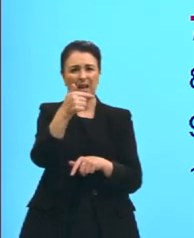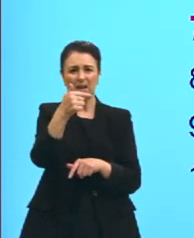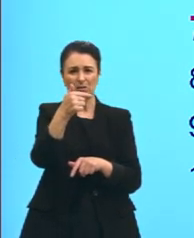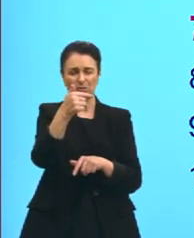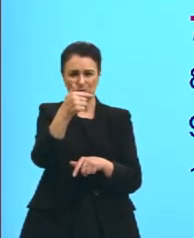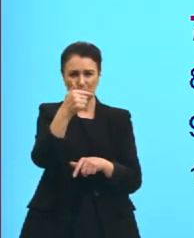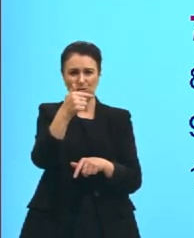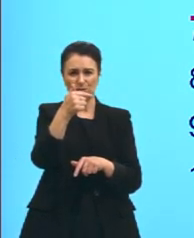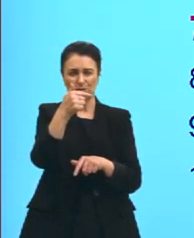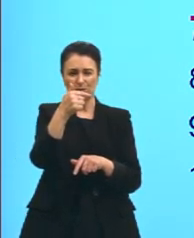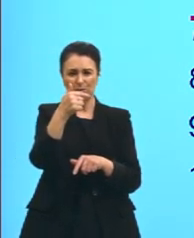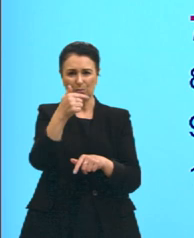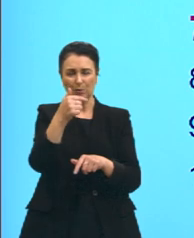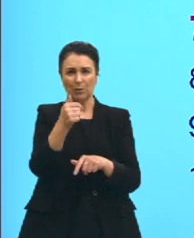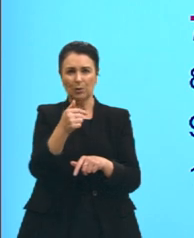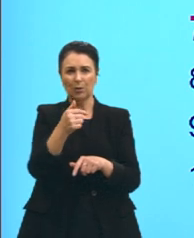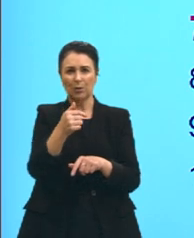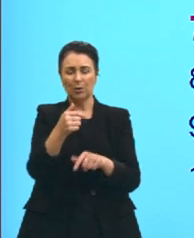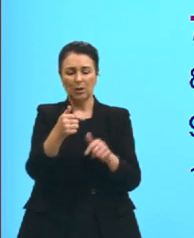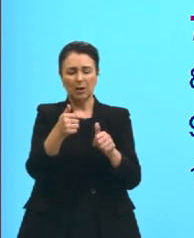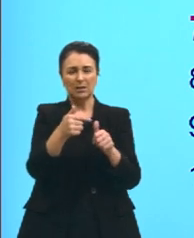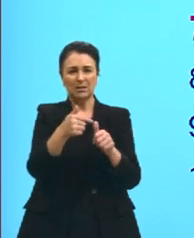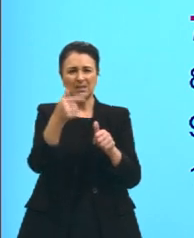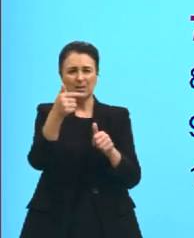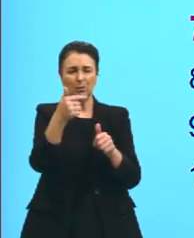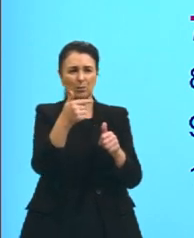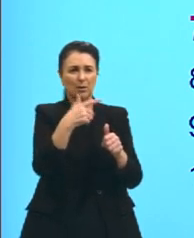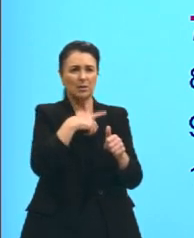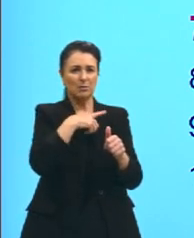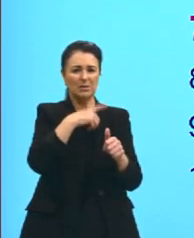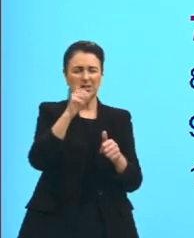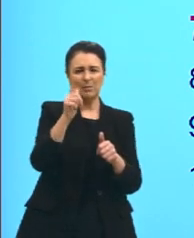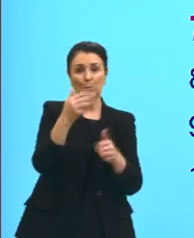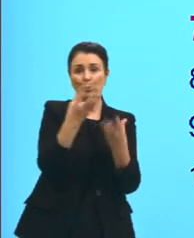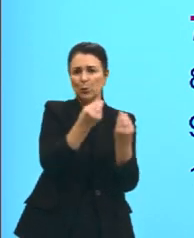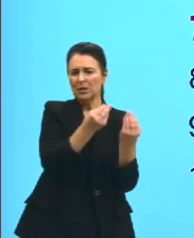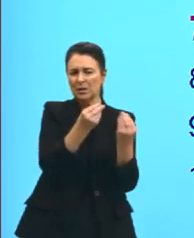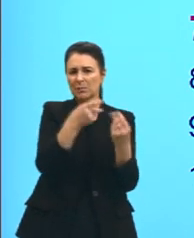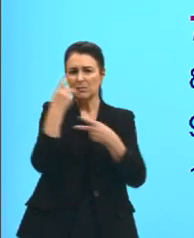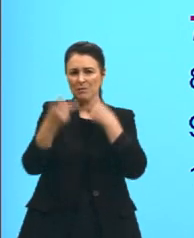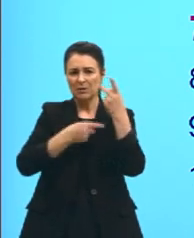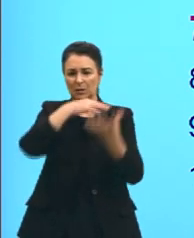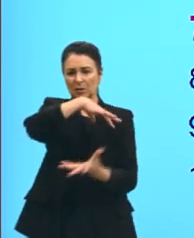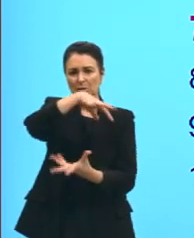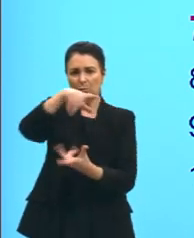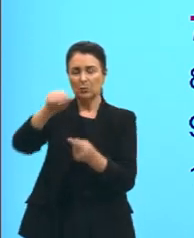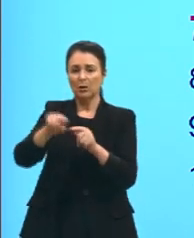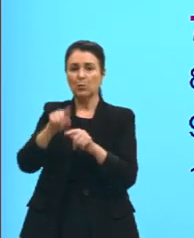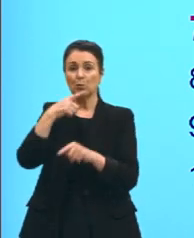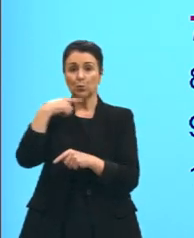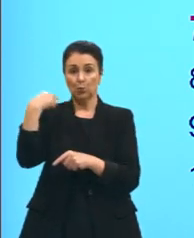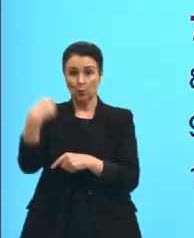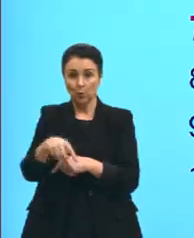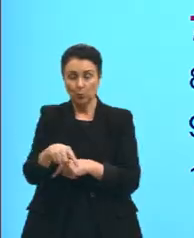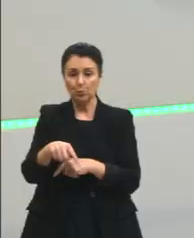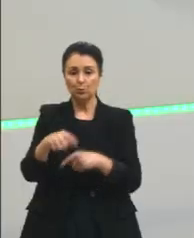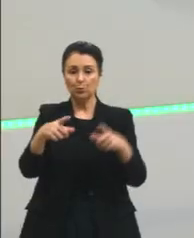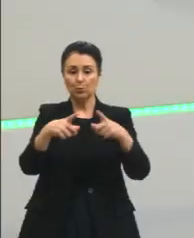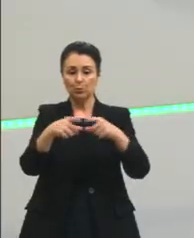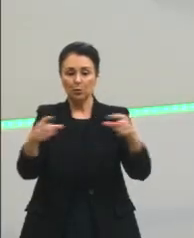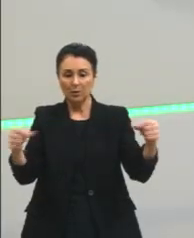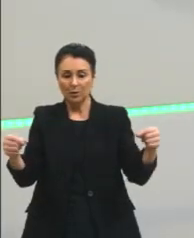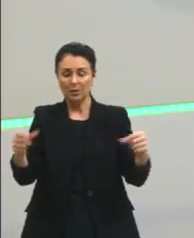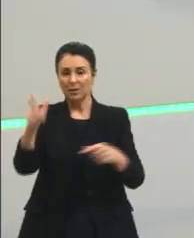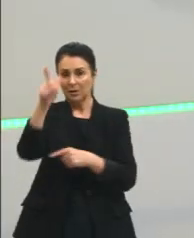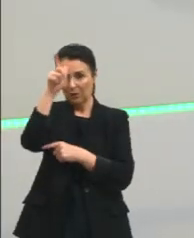com 170 milhões de falantes no mundo depois vem o Russo japonês e o